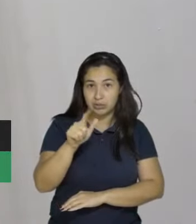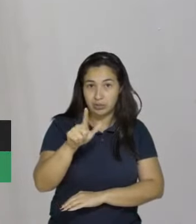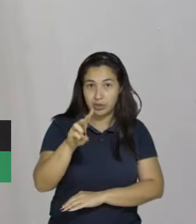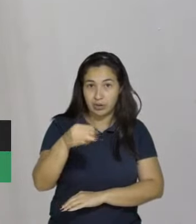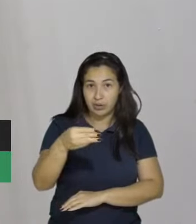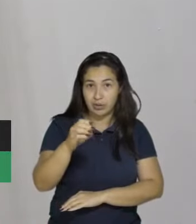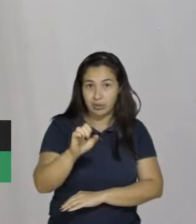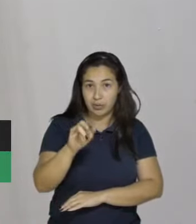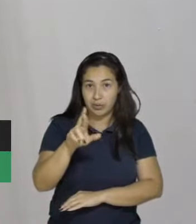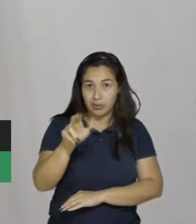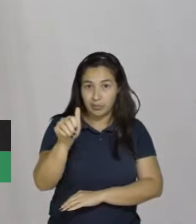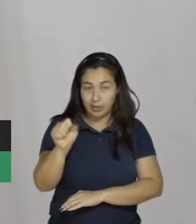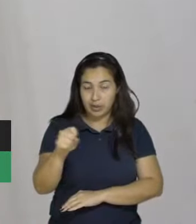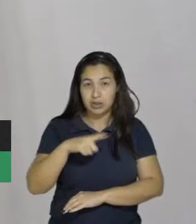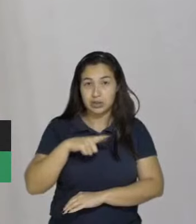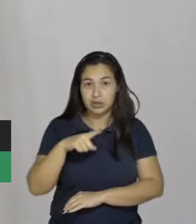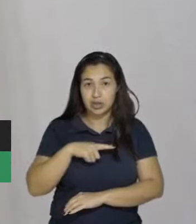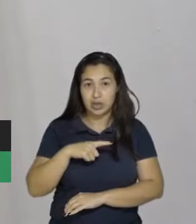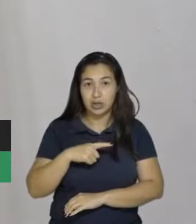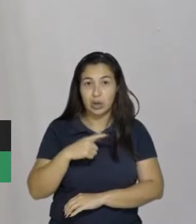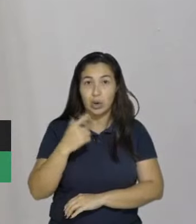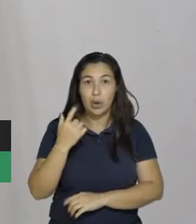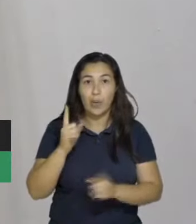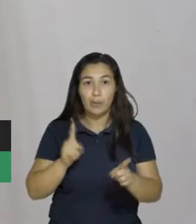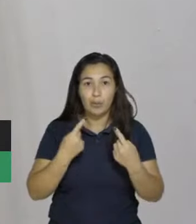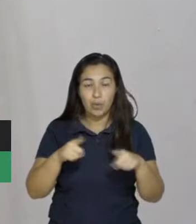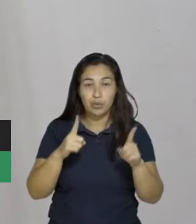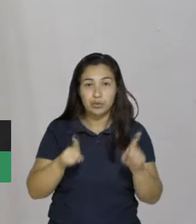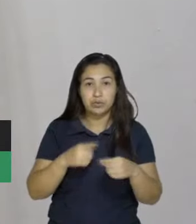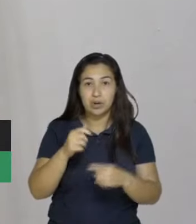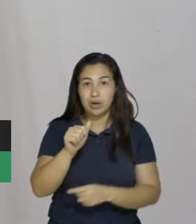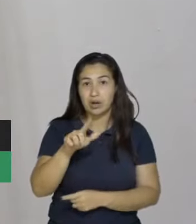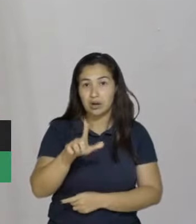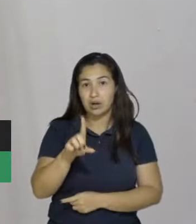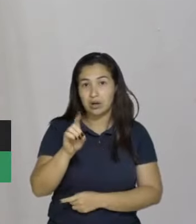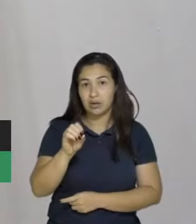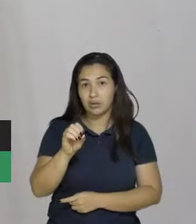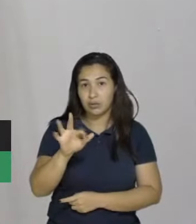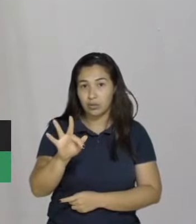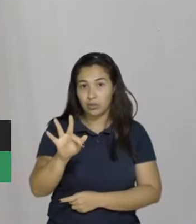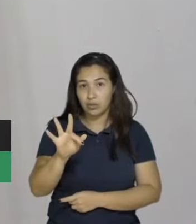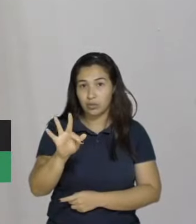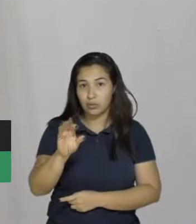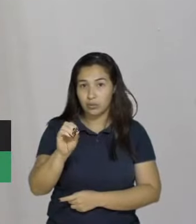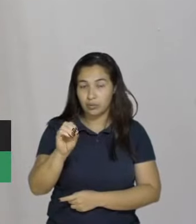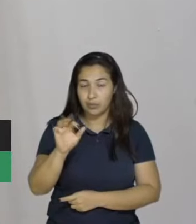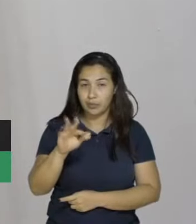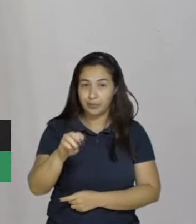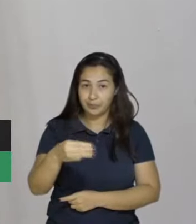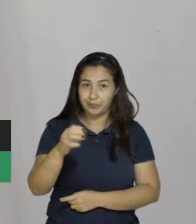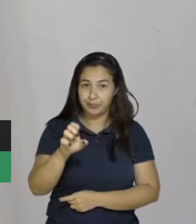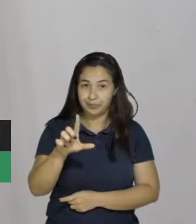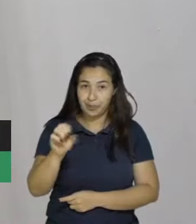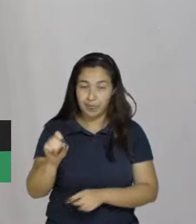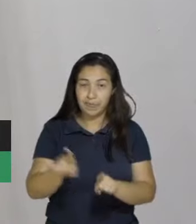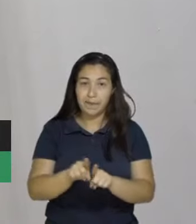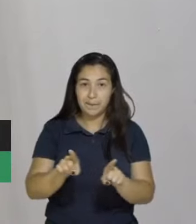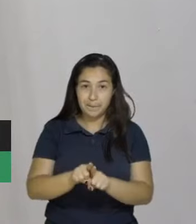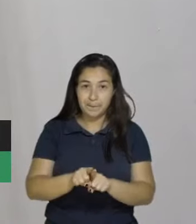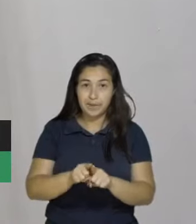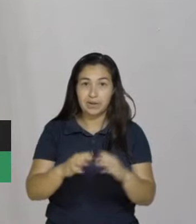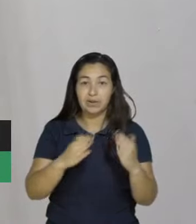Teatro Brasileiro em cena no Adolfo Melo. Nós tivemos a escola de samba Império Vermelho e Branco, com o enredo